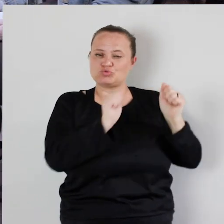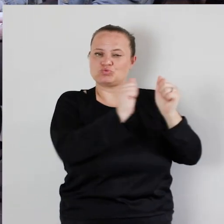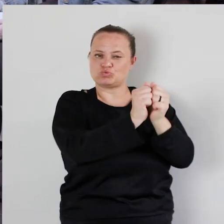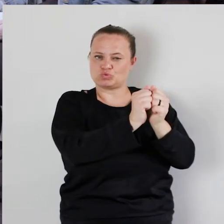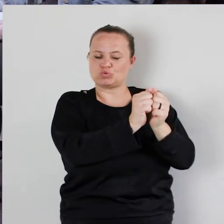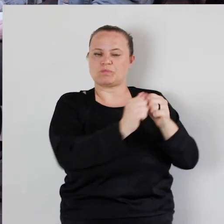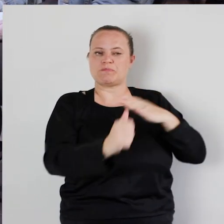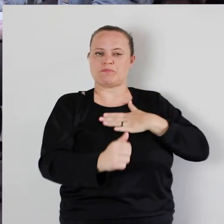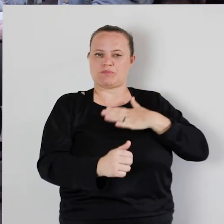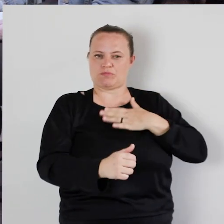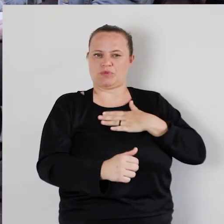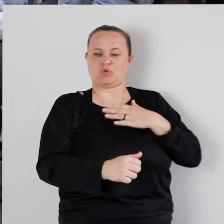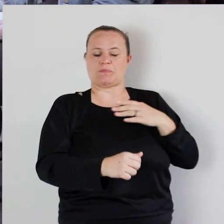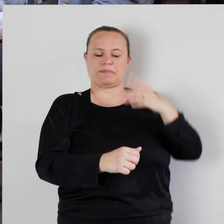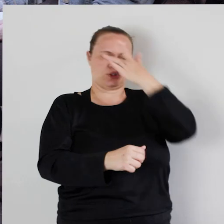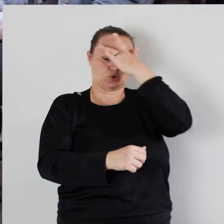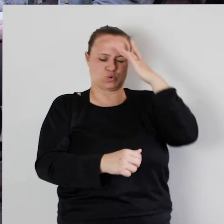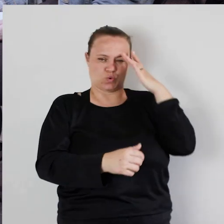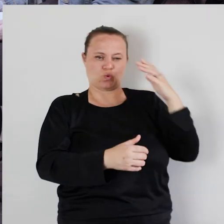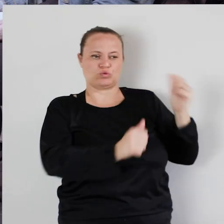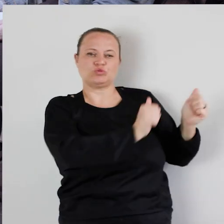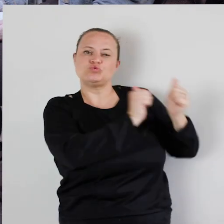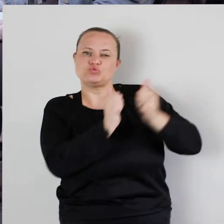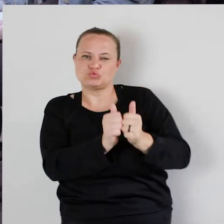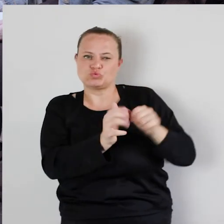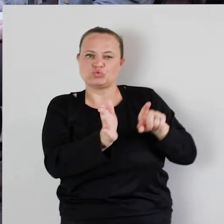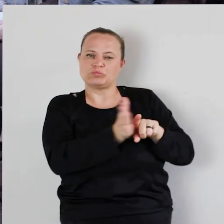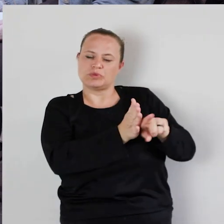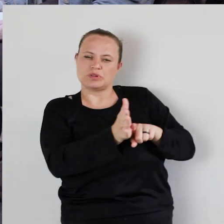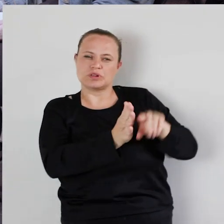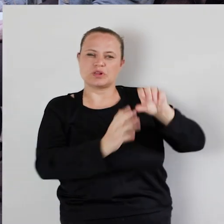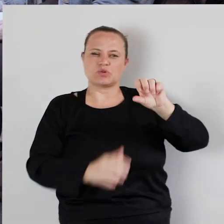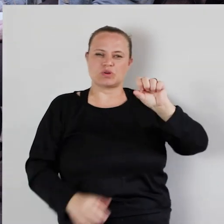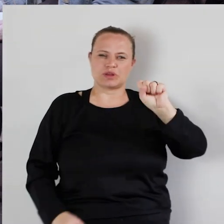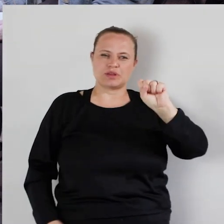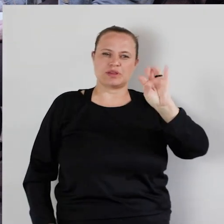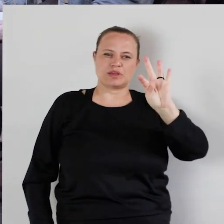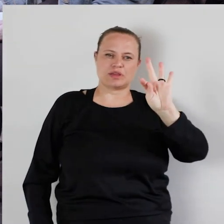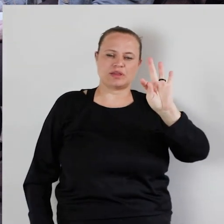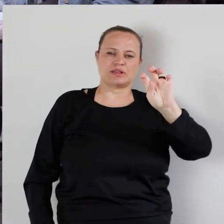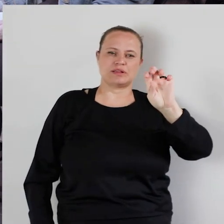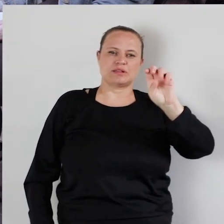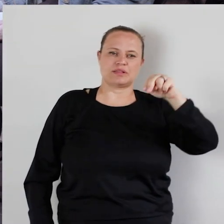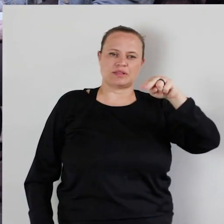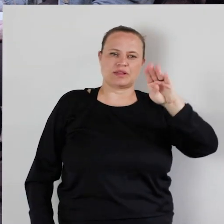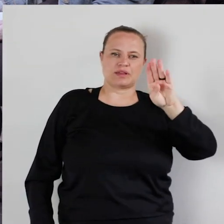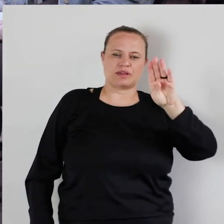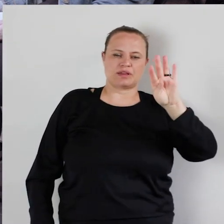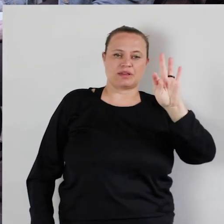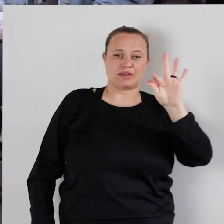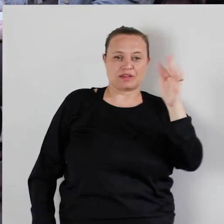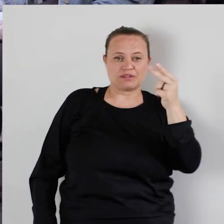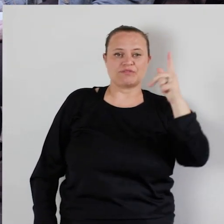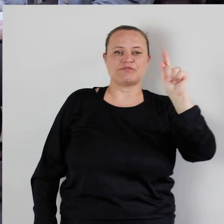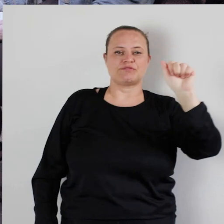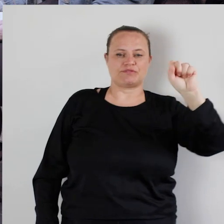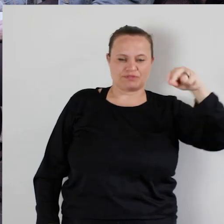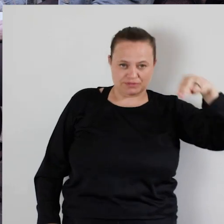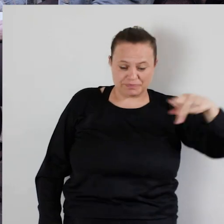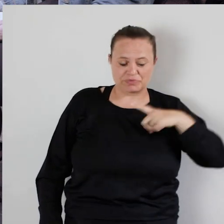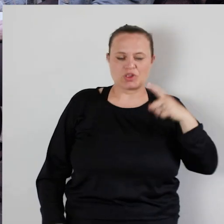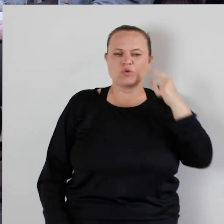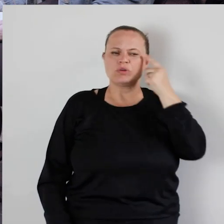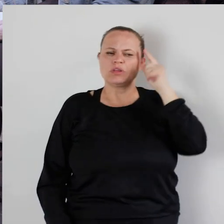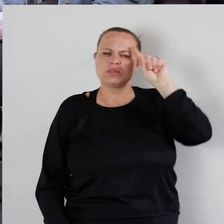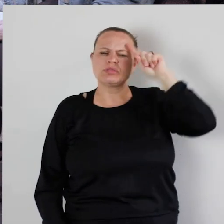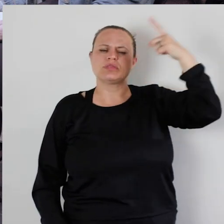Inglaterra, eu trabalho na época com Stefan Bon, que é um grande pesquisador, discutindo também um questionamento a respeito de uma ideia